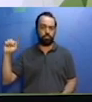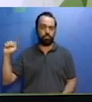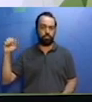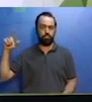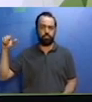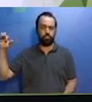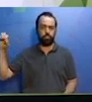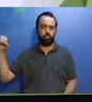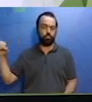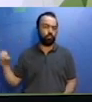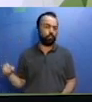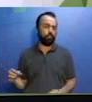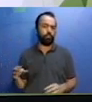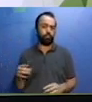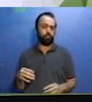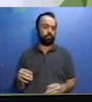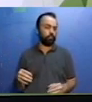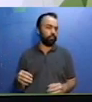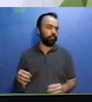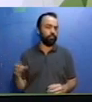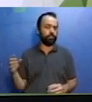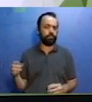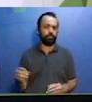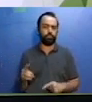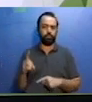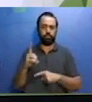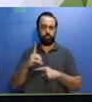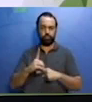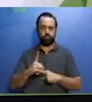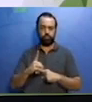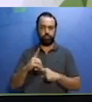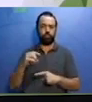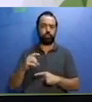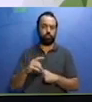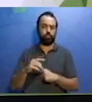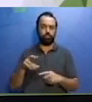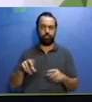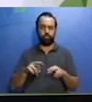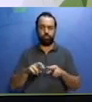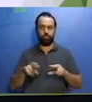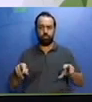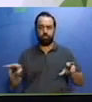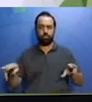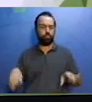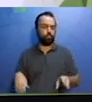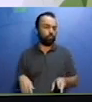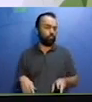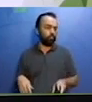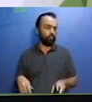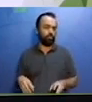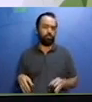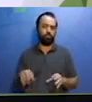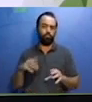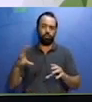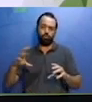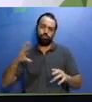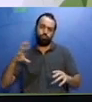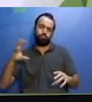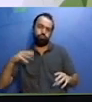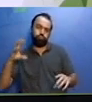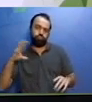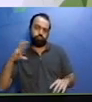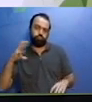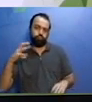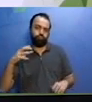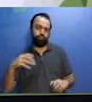diferentes densidades. Aqui nós temos o vento, que desloca os materiais menos densos, e o sólido mais